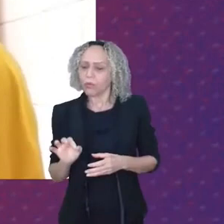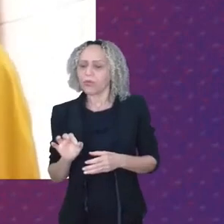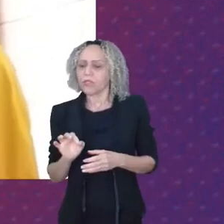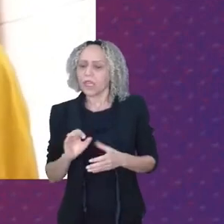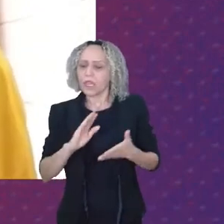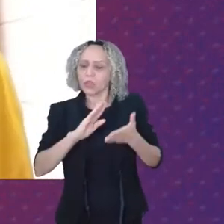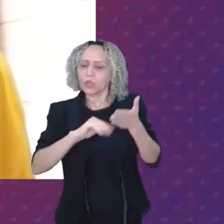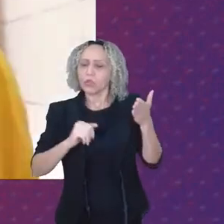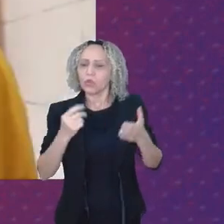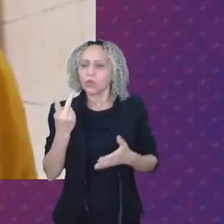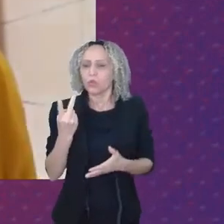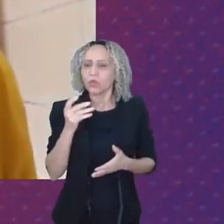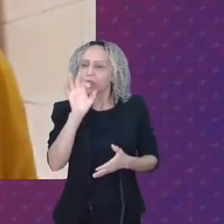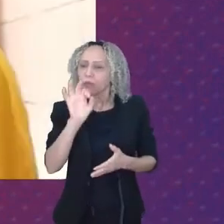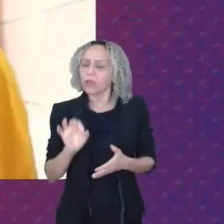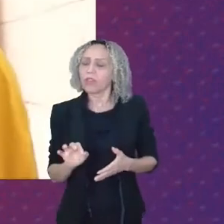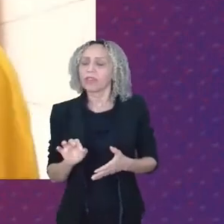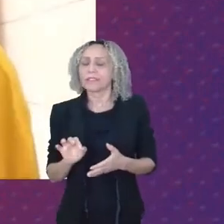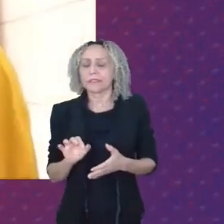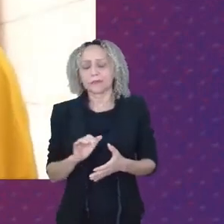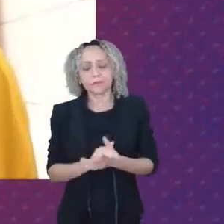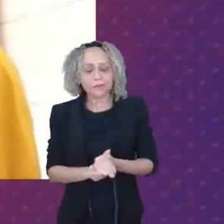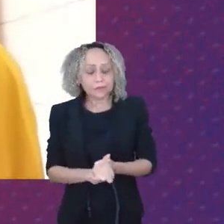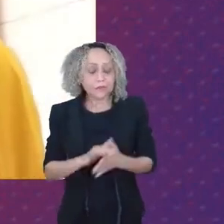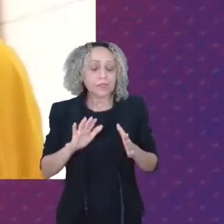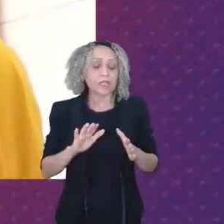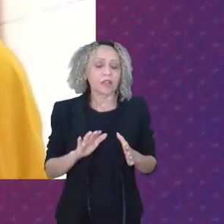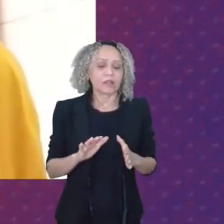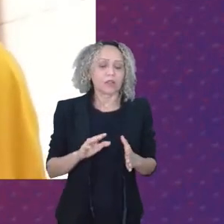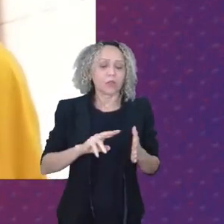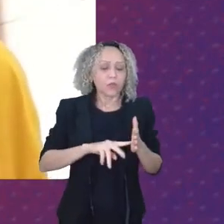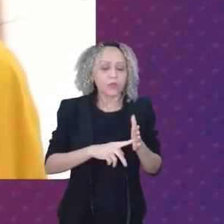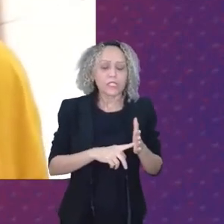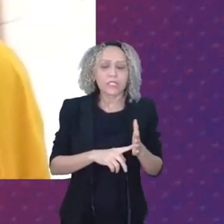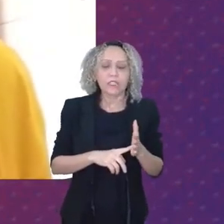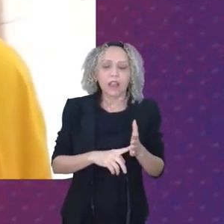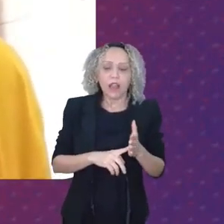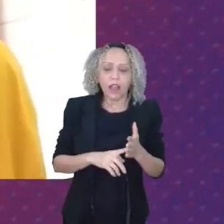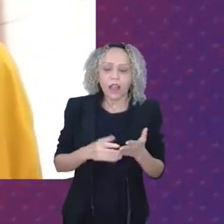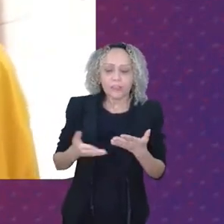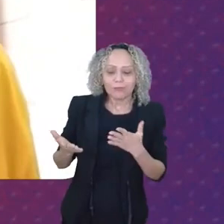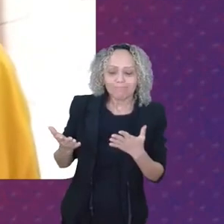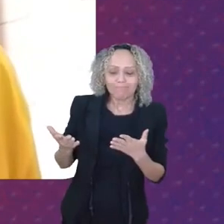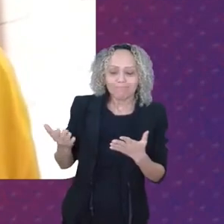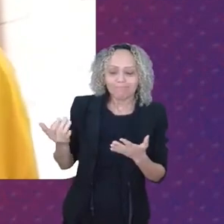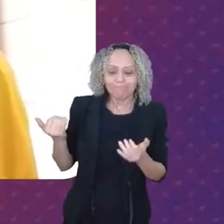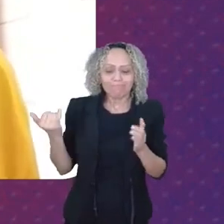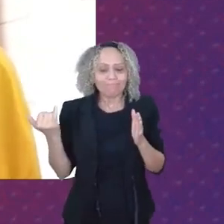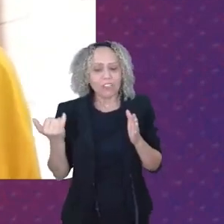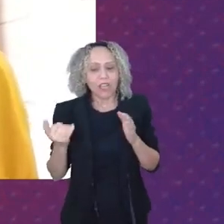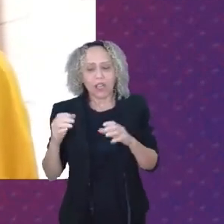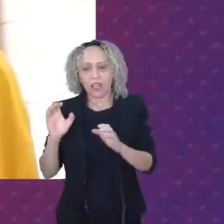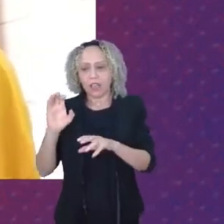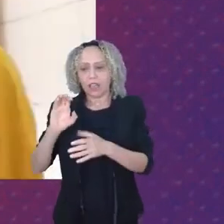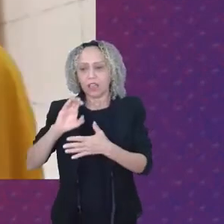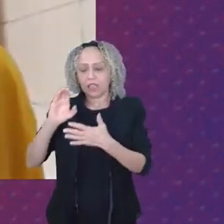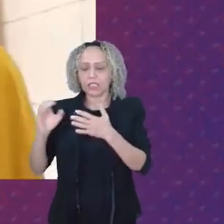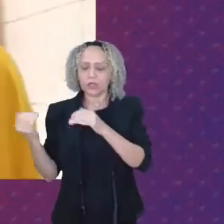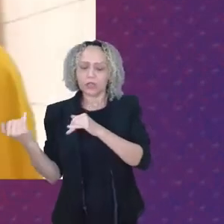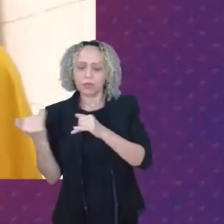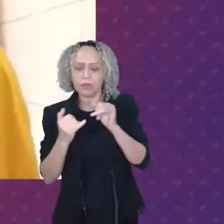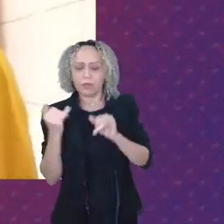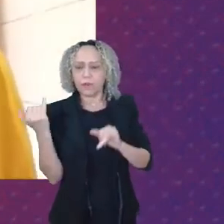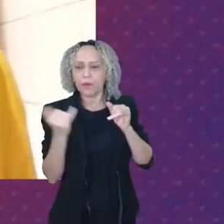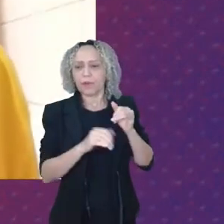se reuniram e ouviram a categoria que disseram, não, nós não aceitamos só 2%. Isso é desigual em relação às